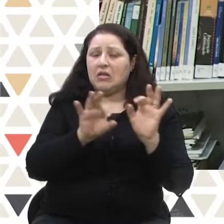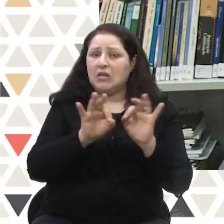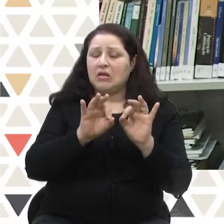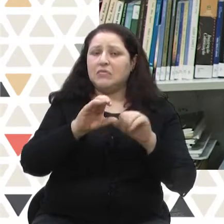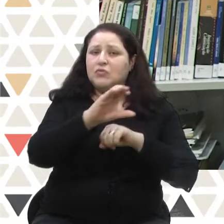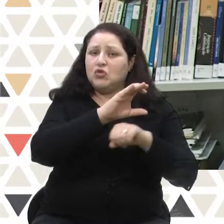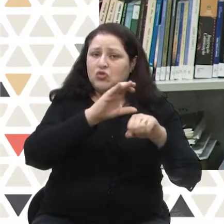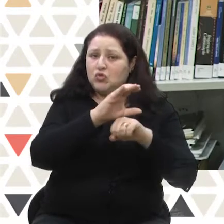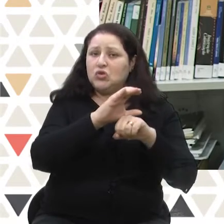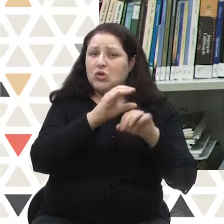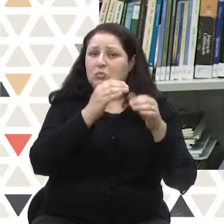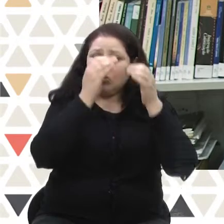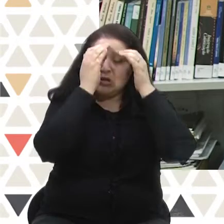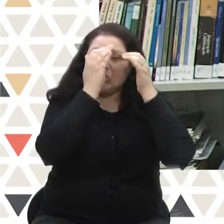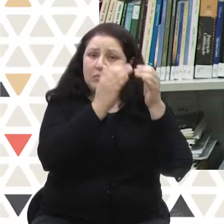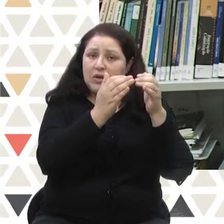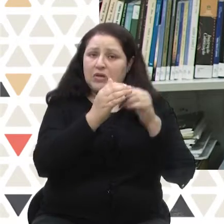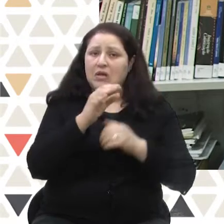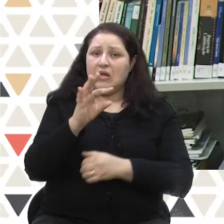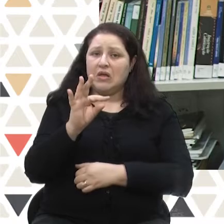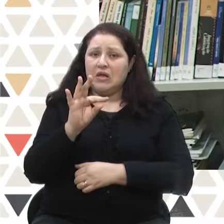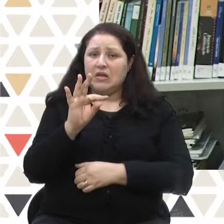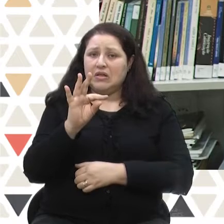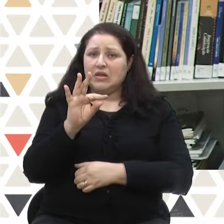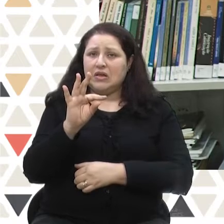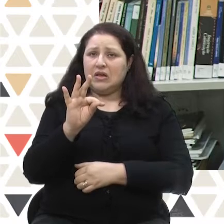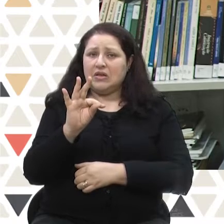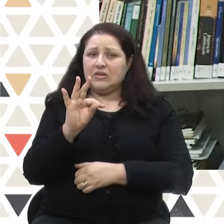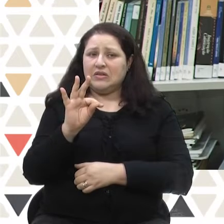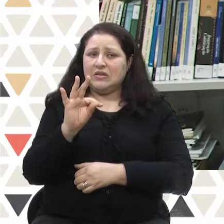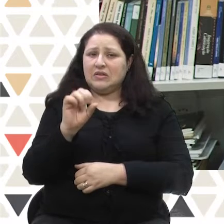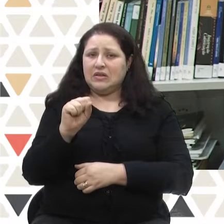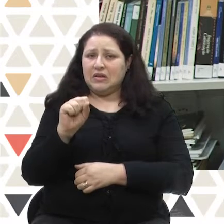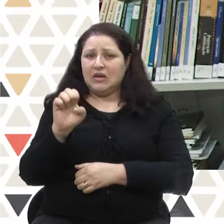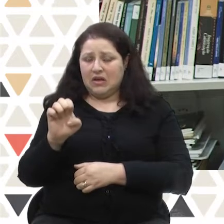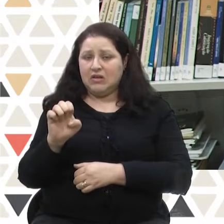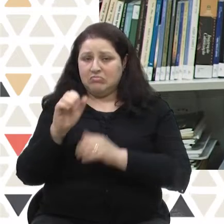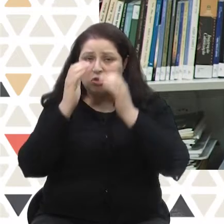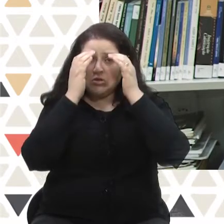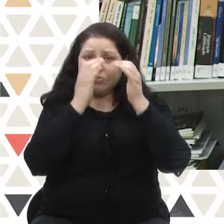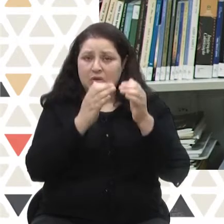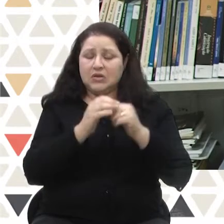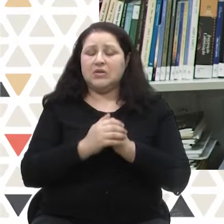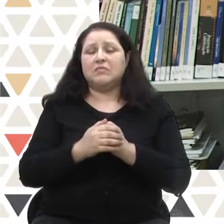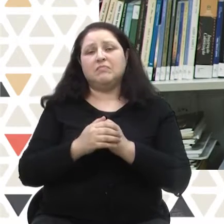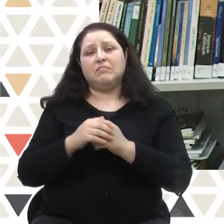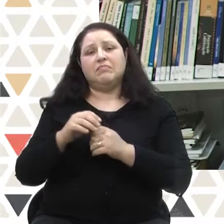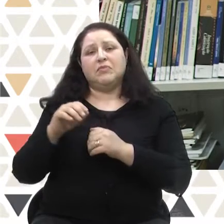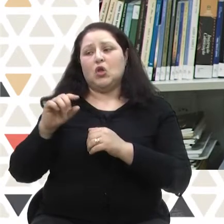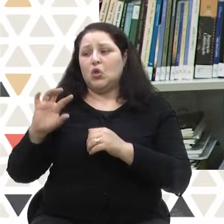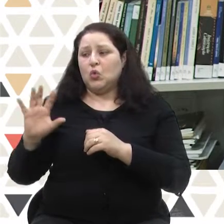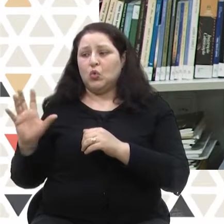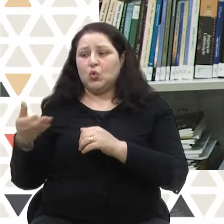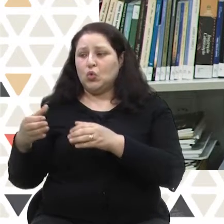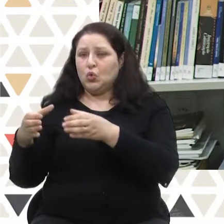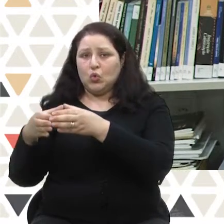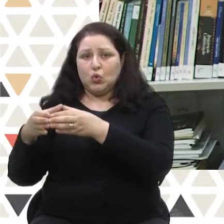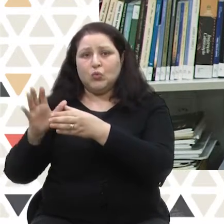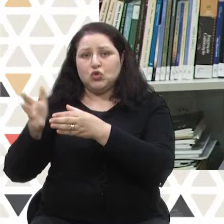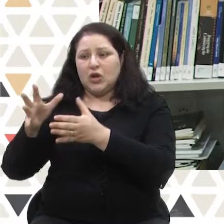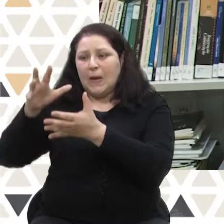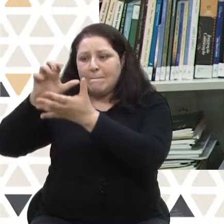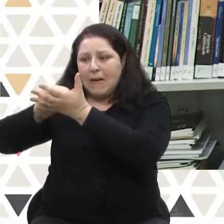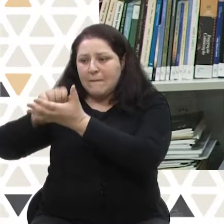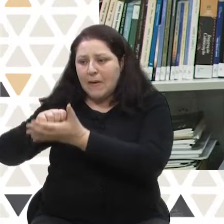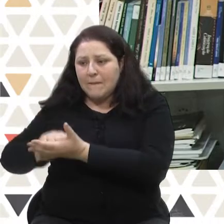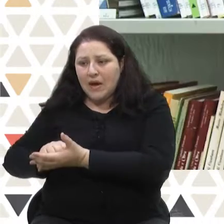STF validou a lei e, para as eleições de 2022, as federações registradas no TSE até